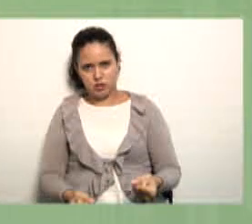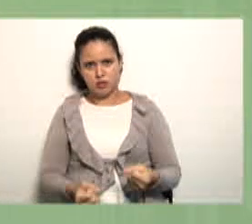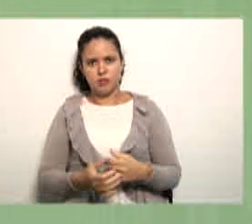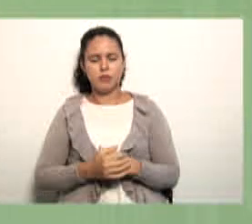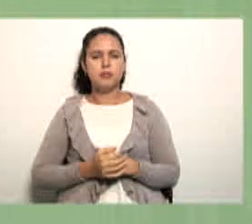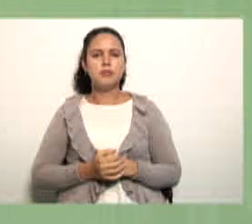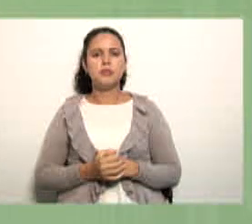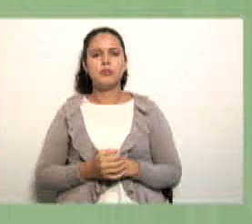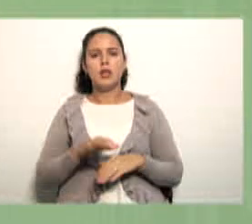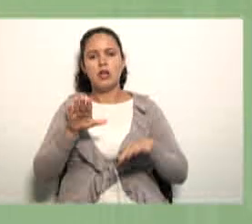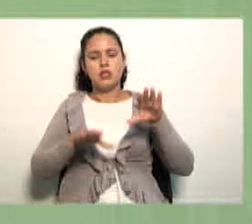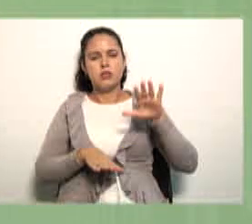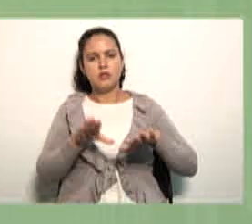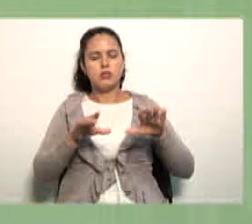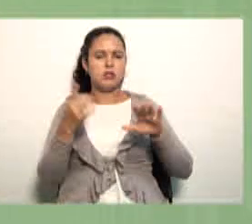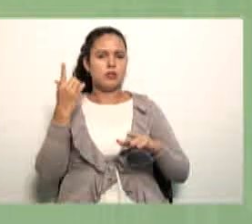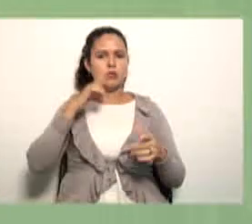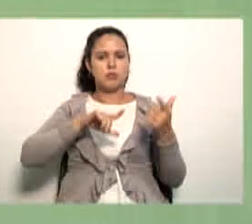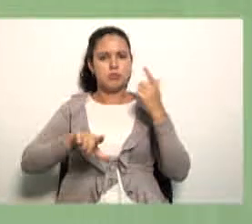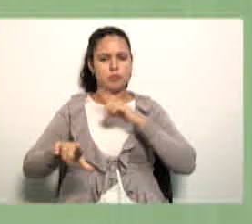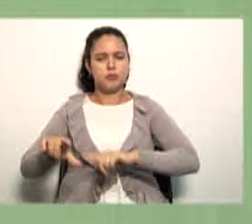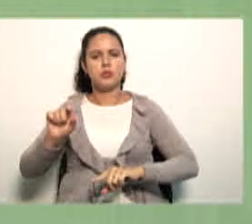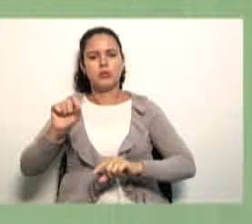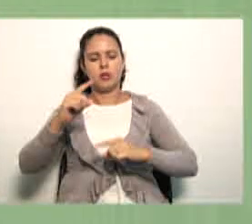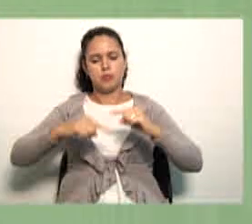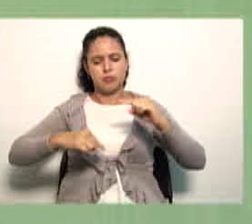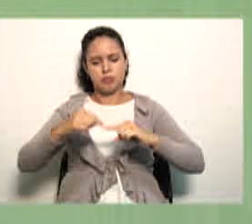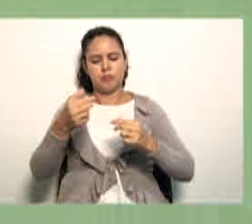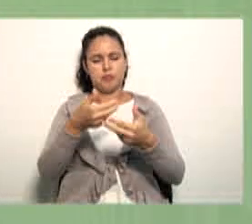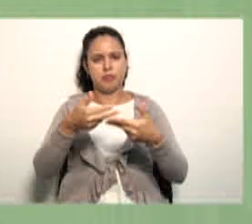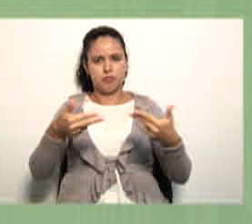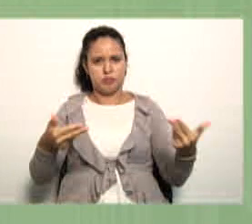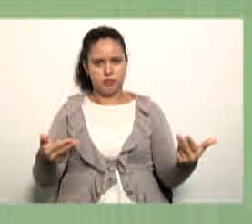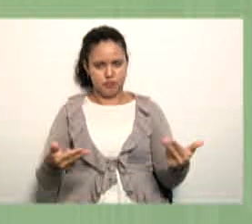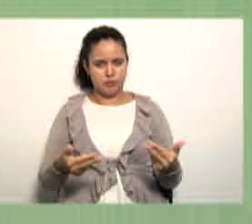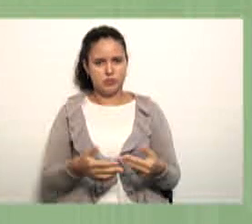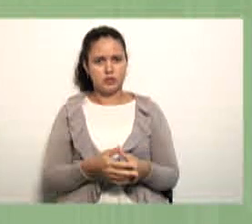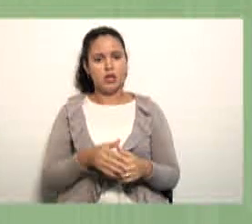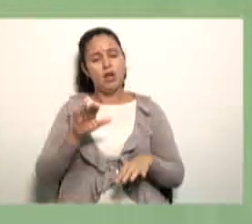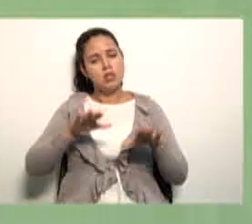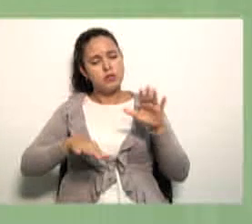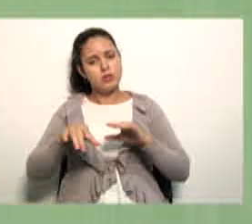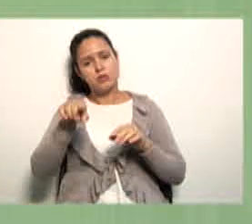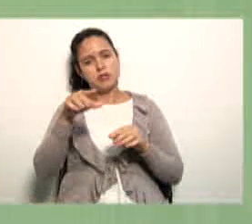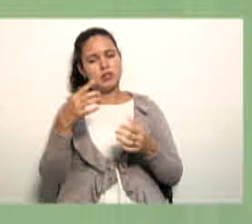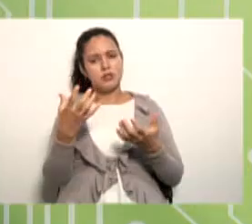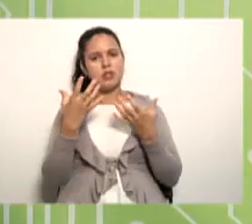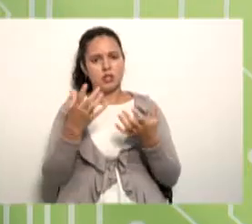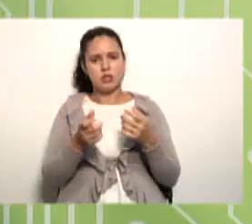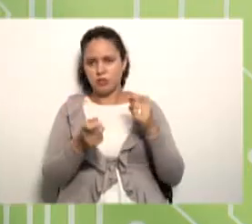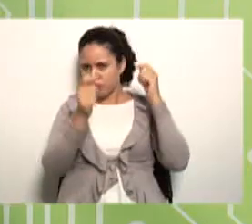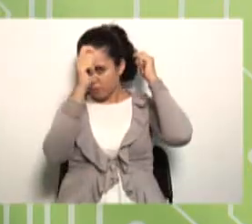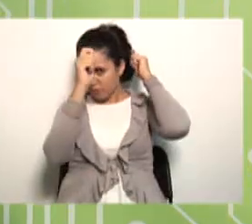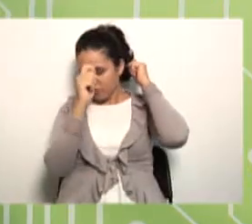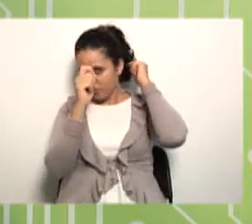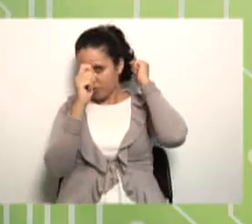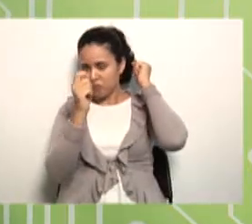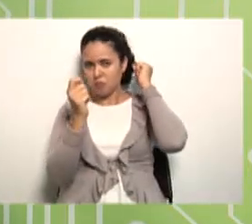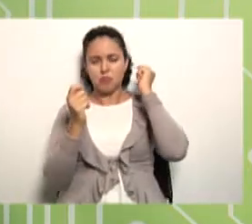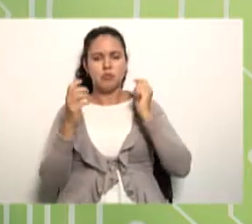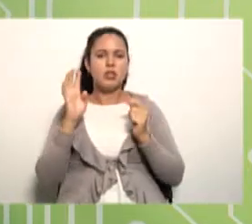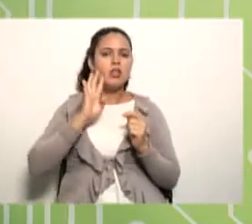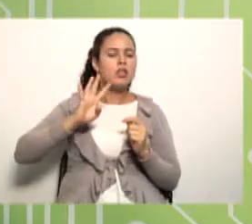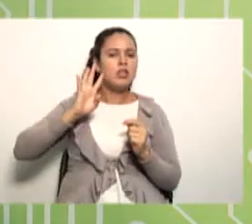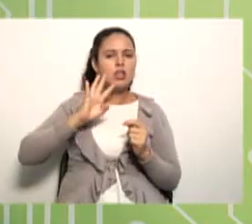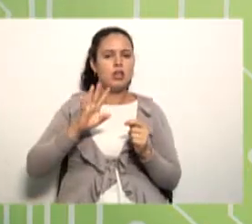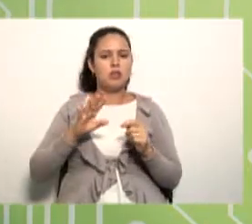consumir bens para sanar essas necessidades. Por exemplo, às vezes você quer um boné legal para você ter reconhecimento social do grupo, ou um tênis